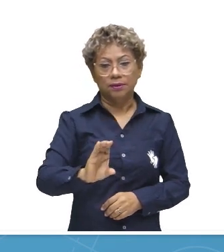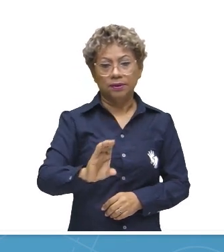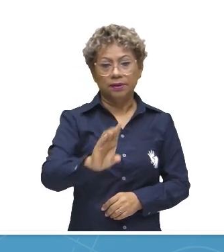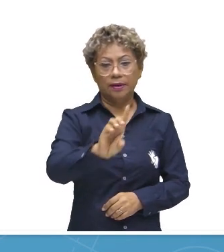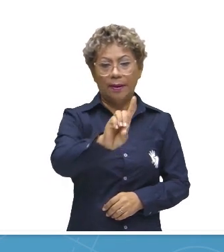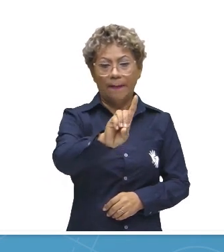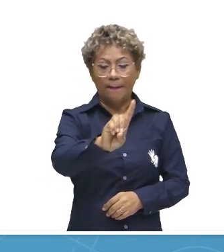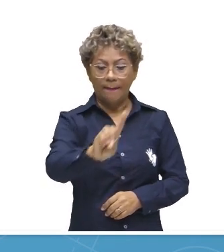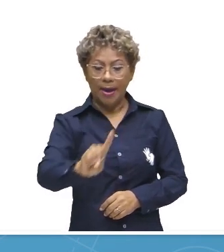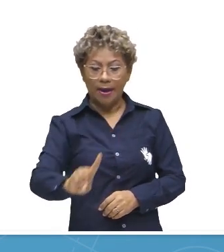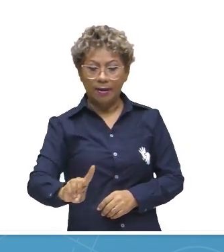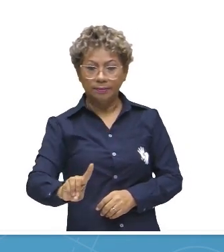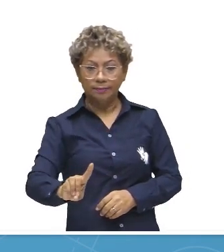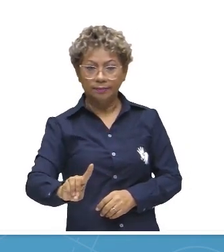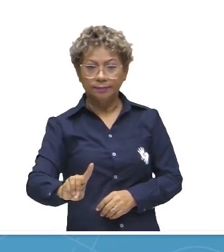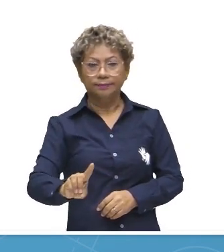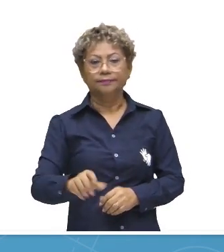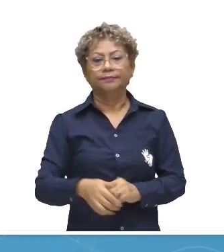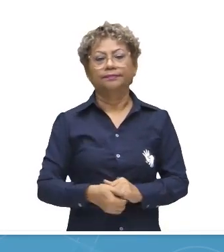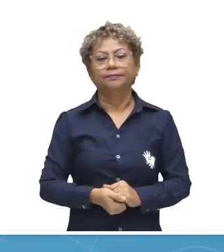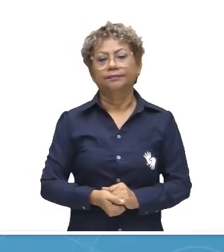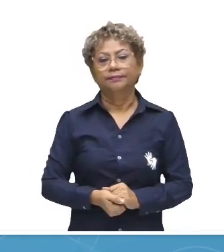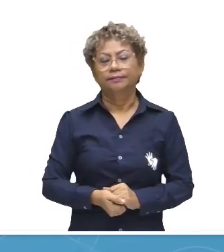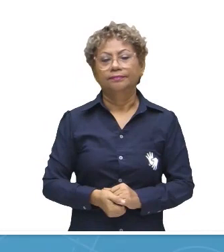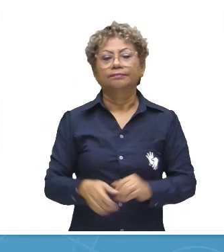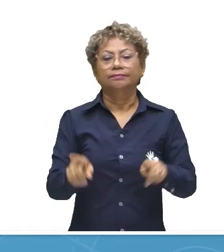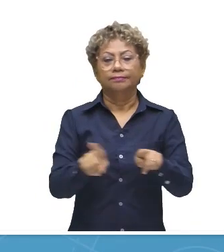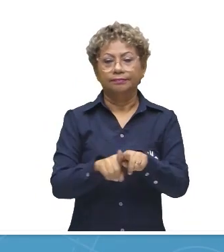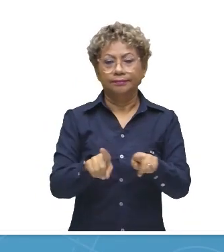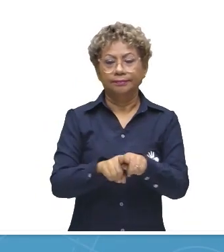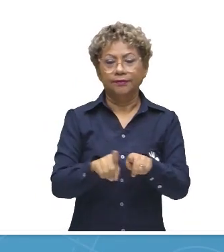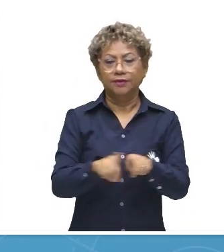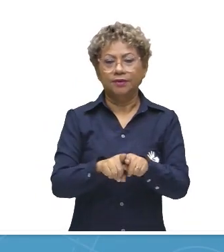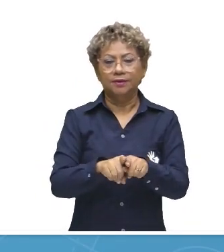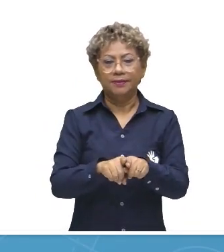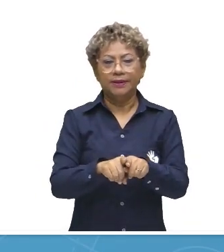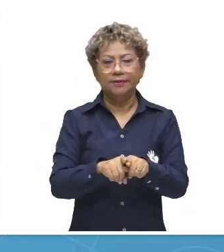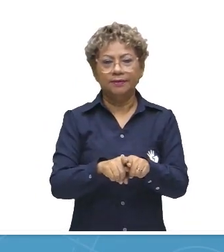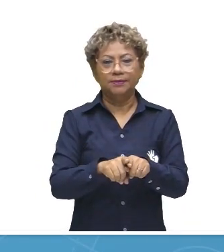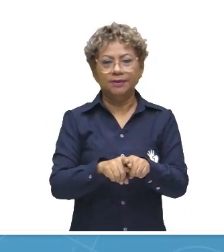A diagonal AD, a diagonal EF,